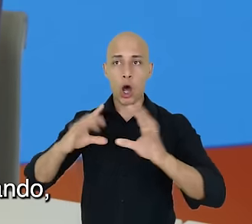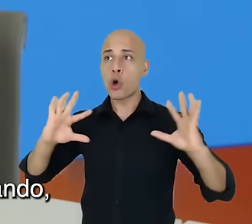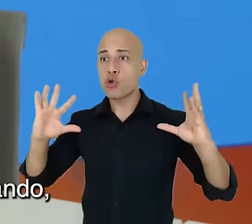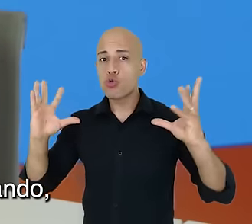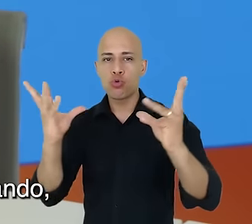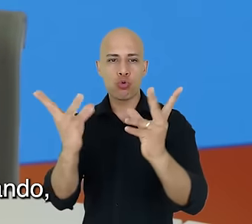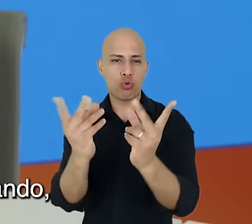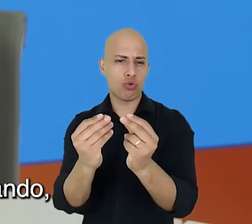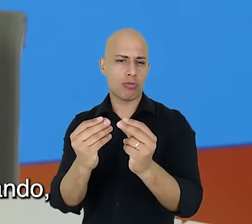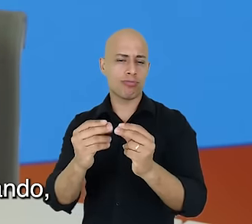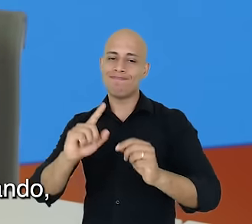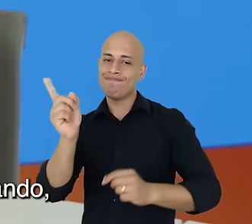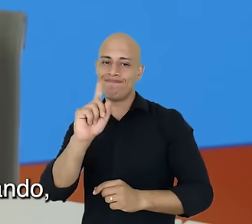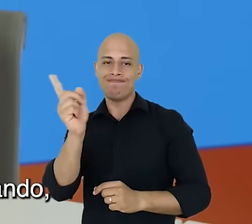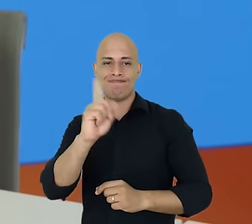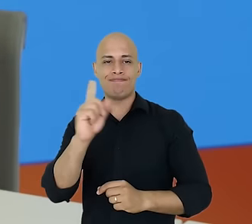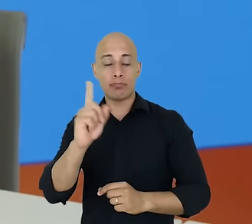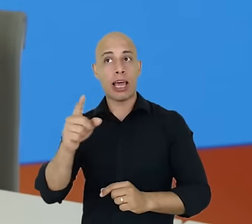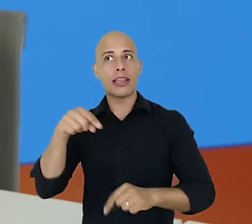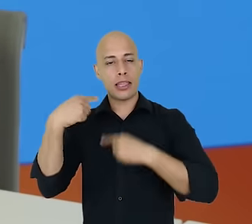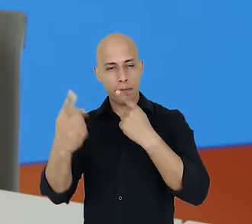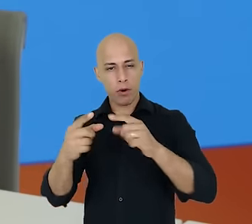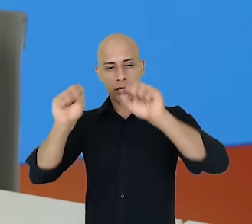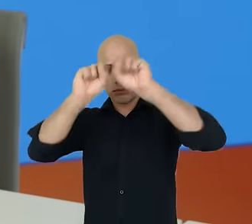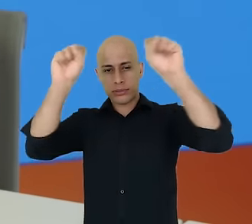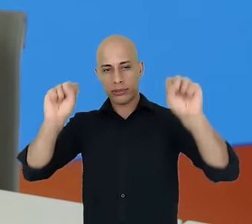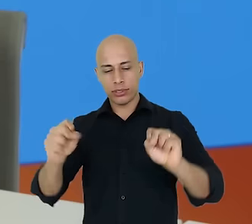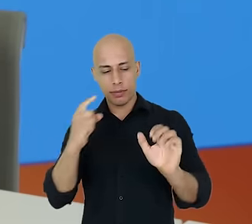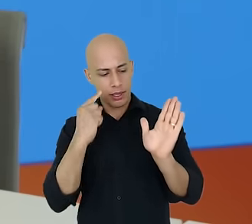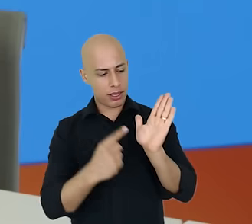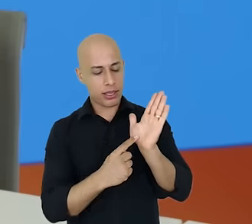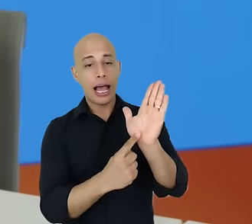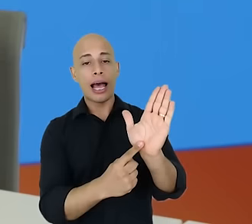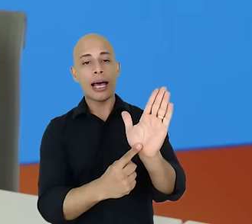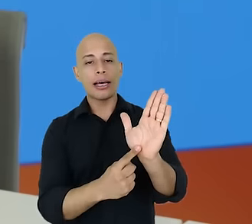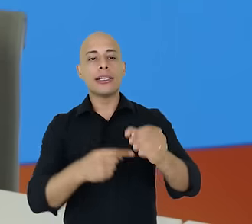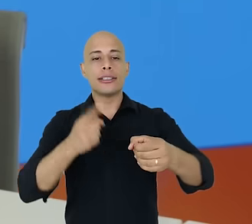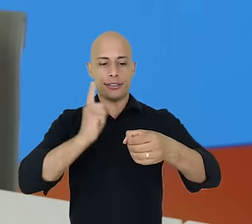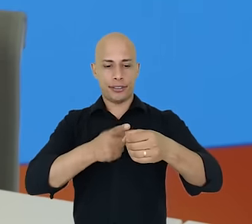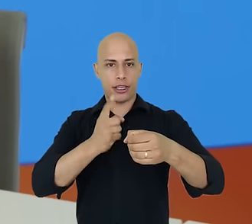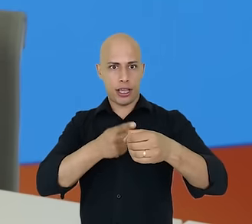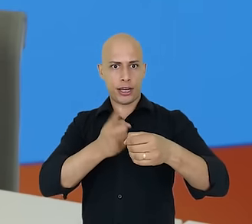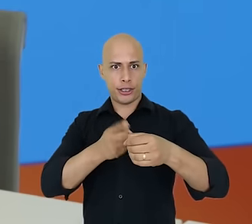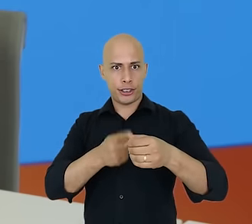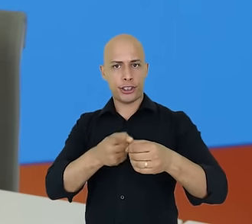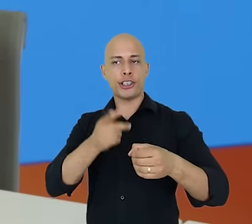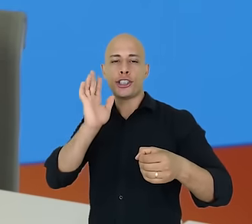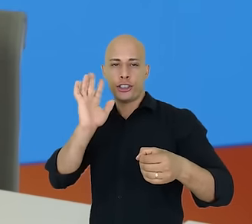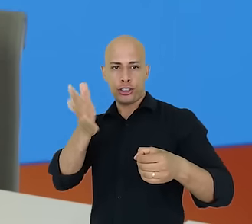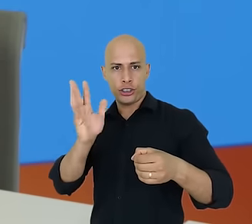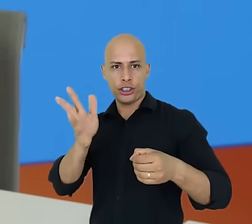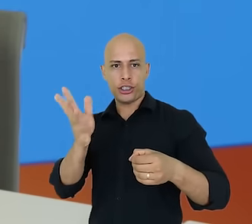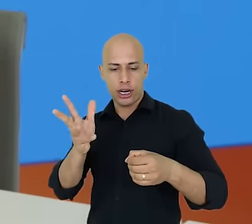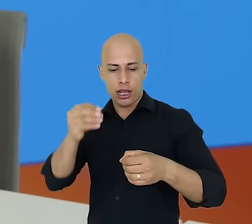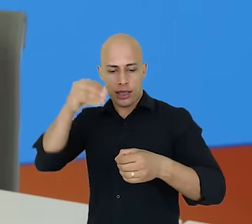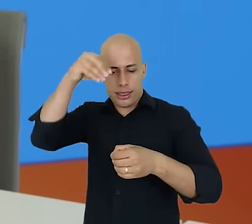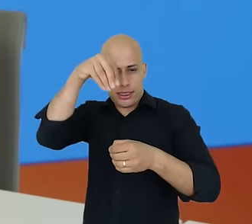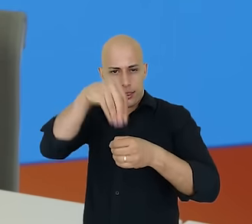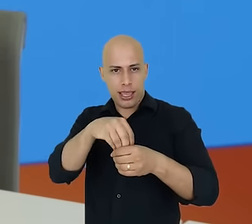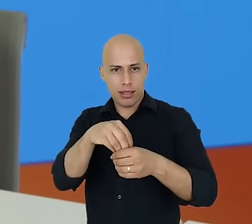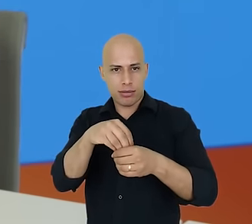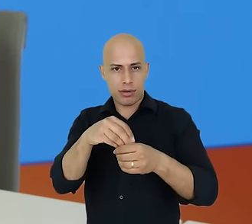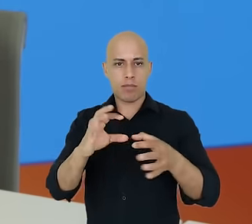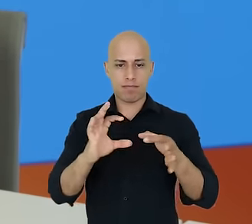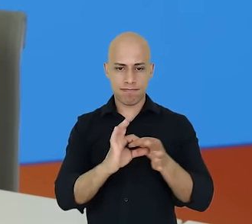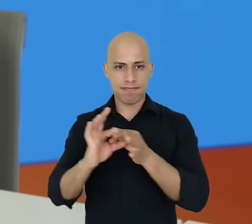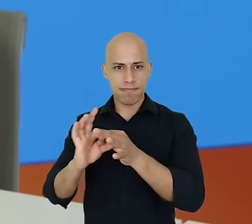mostrar até o sistema funcionando eh Quais são as cidades que estão que estão compostas ali dentro né porque